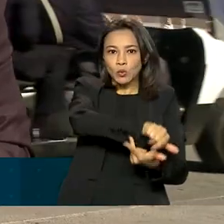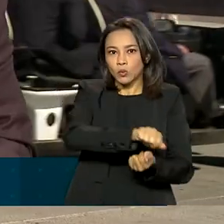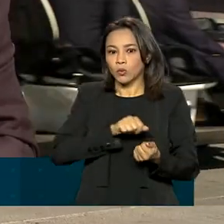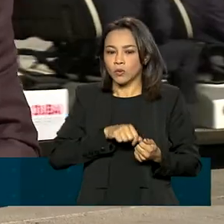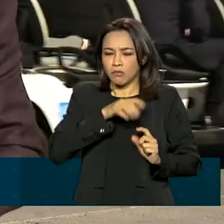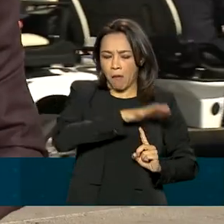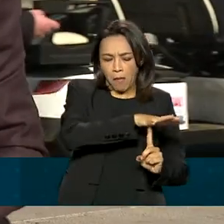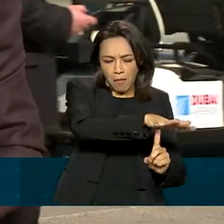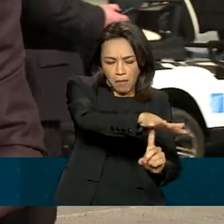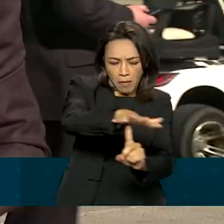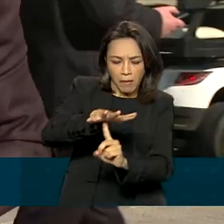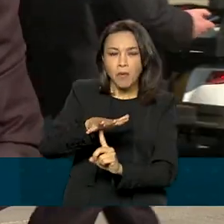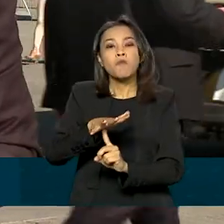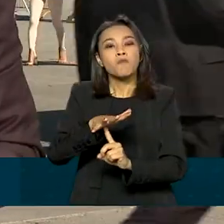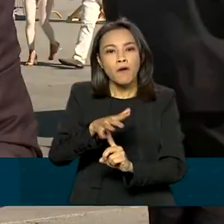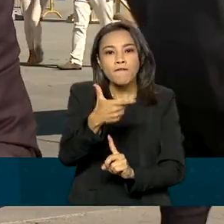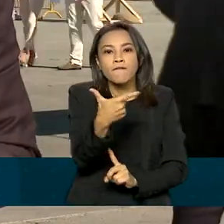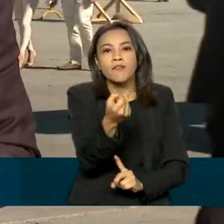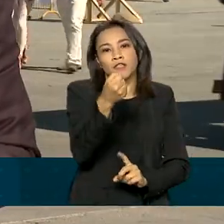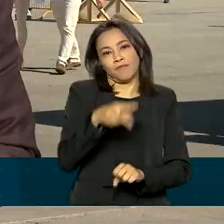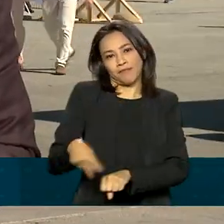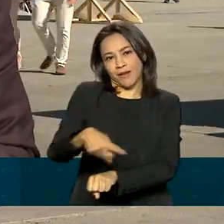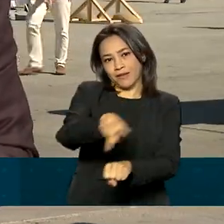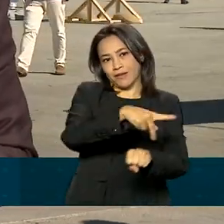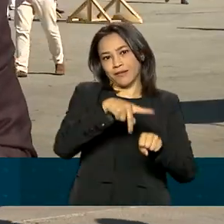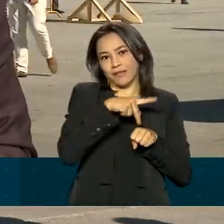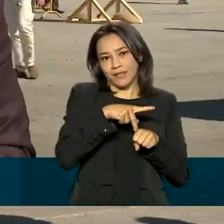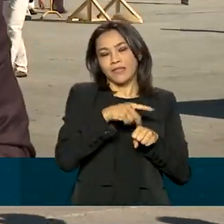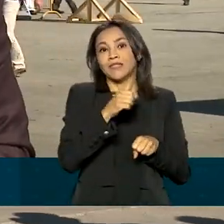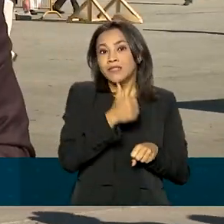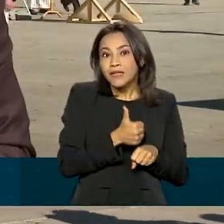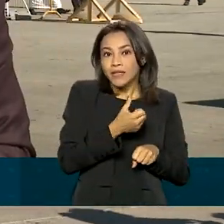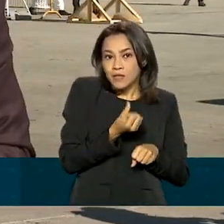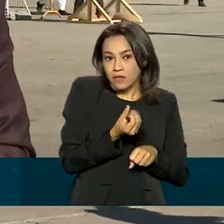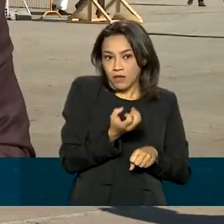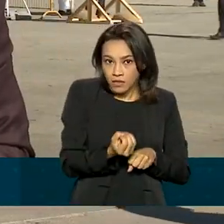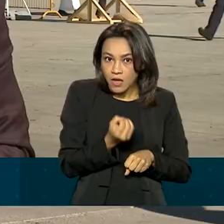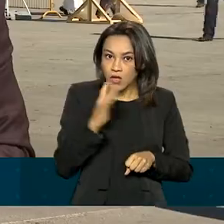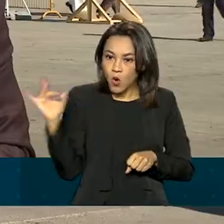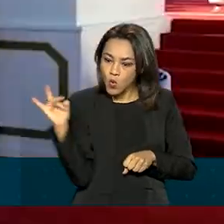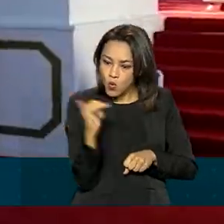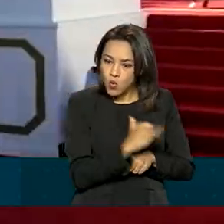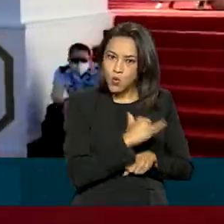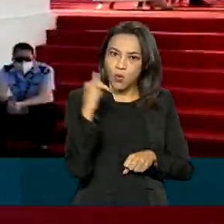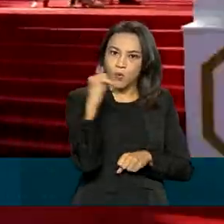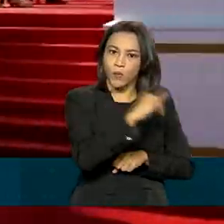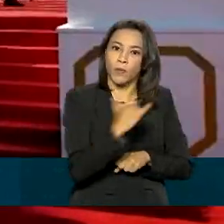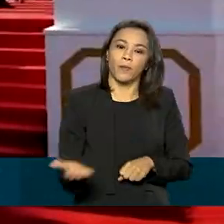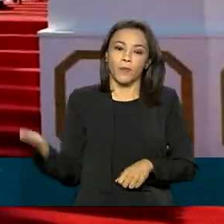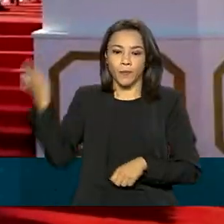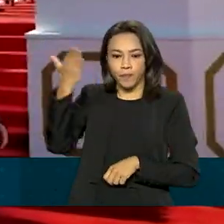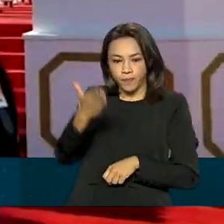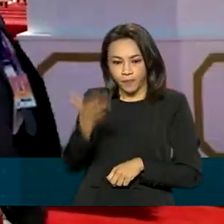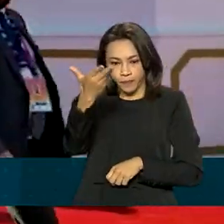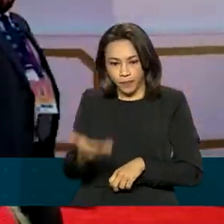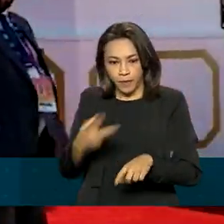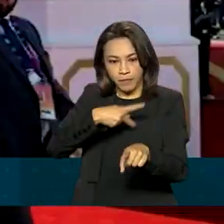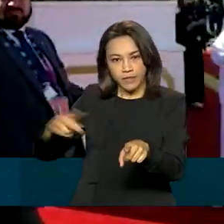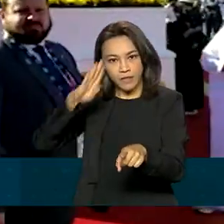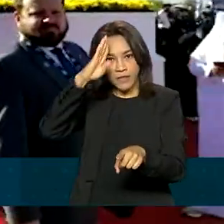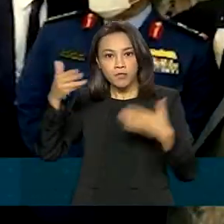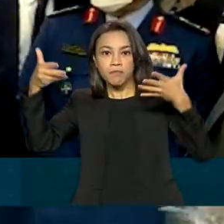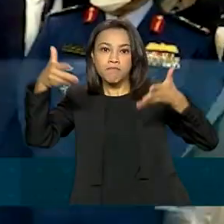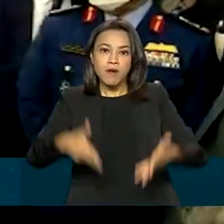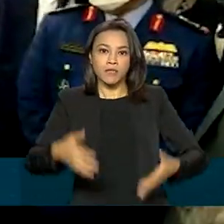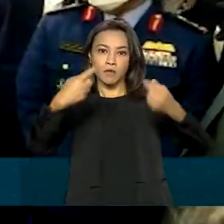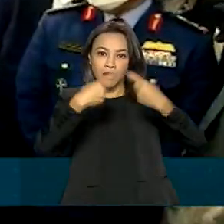mais de 20 países com mais de 160 aeronaves em exibição. O presidente participou da abertura